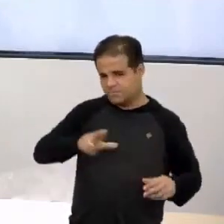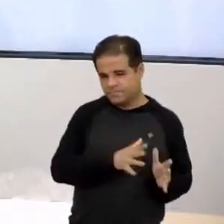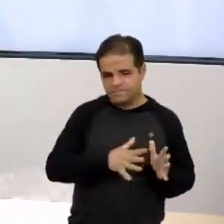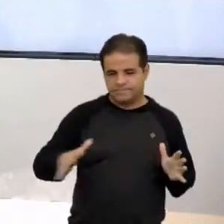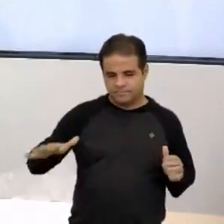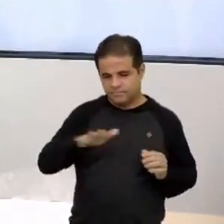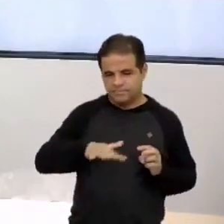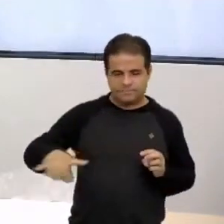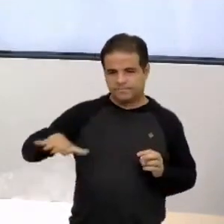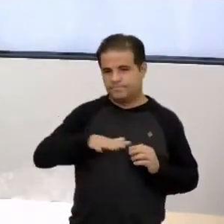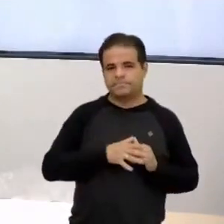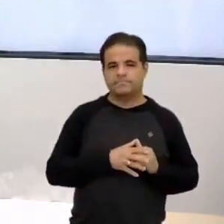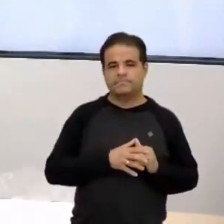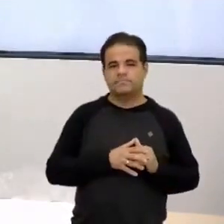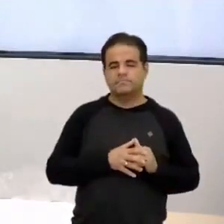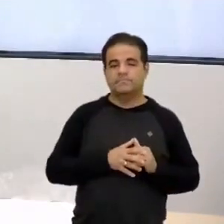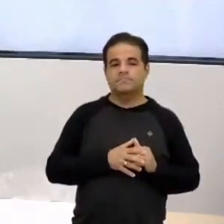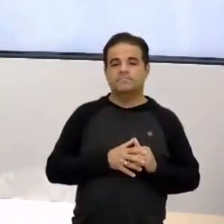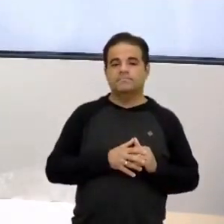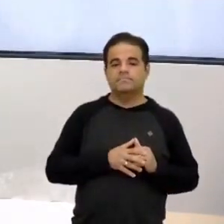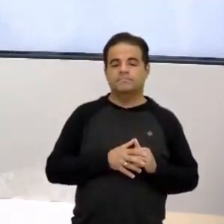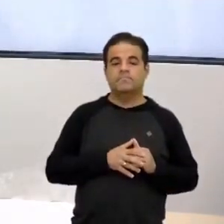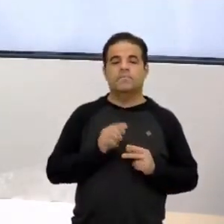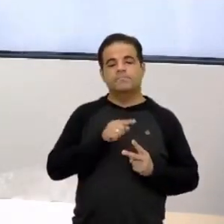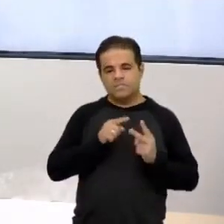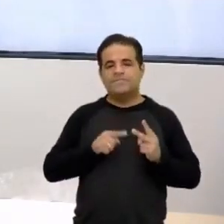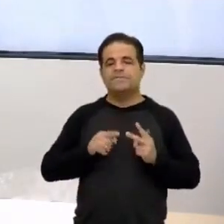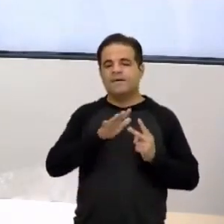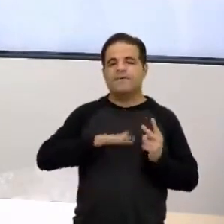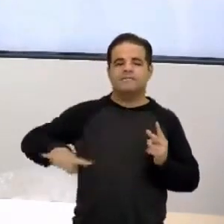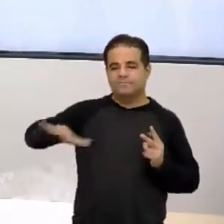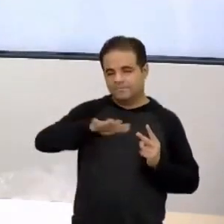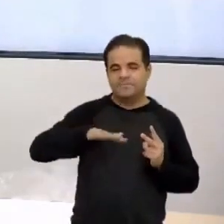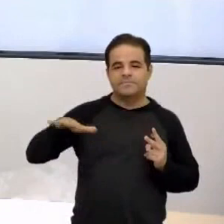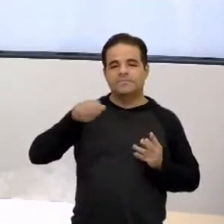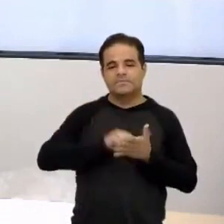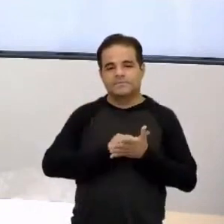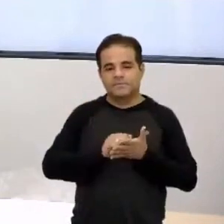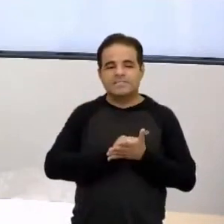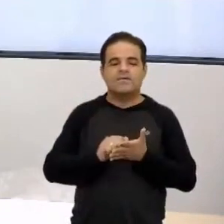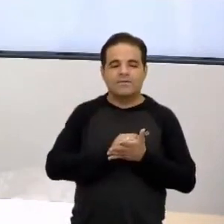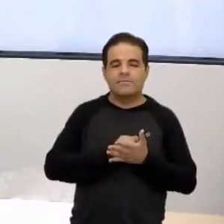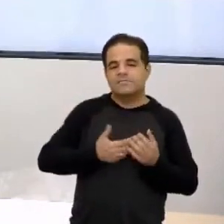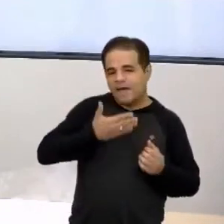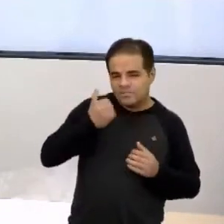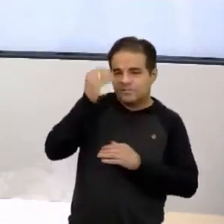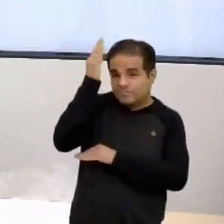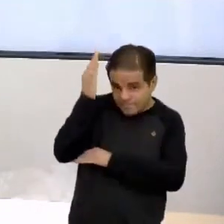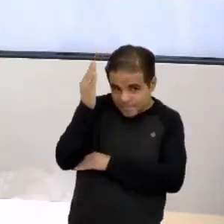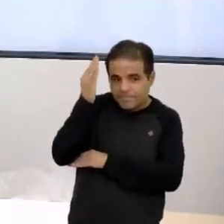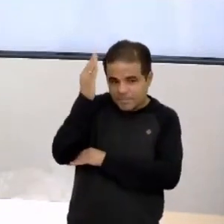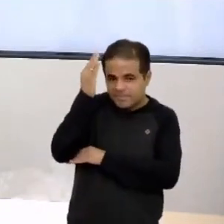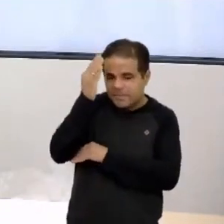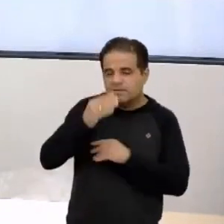Aquela questão da vida. Temos 2 escovinhas, tá? Escovinhas de madeira. Esse negócio preto aqui, que